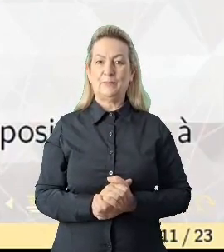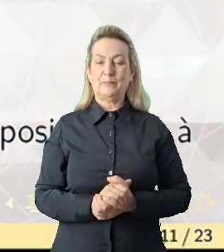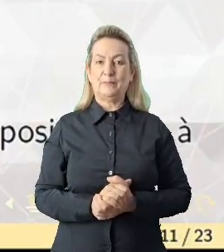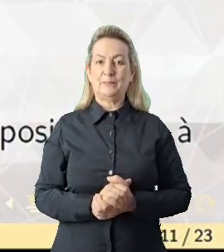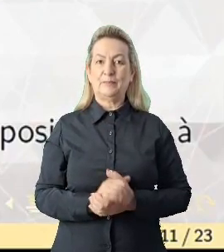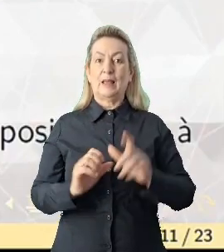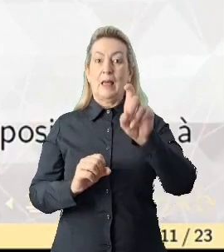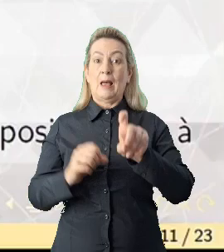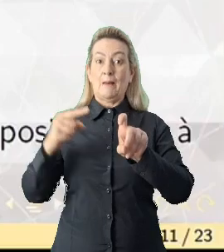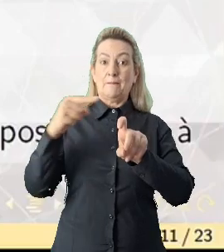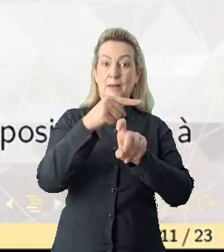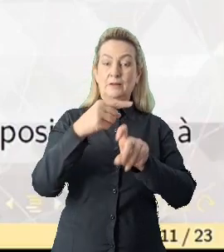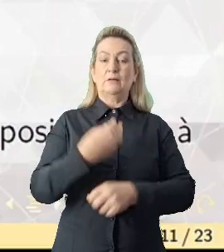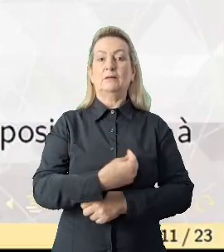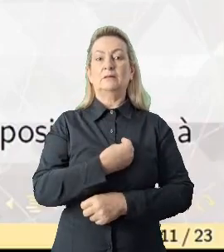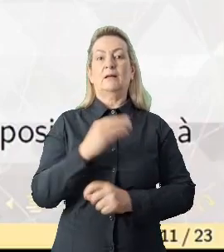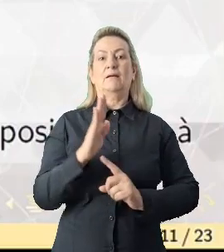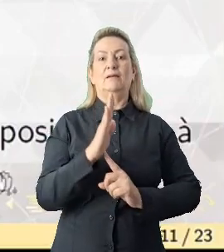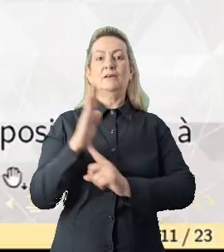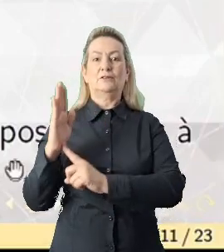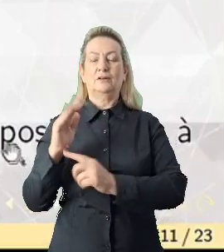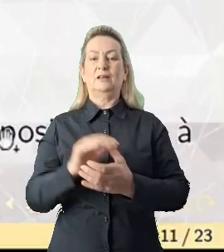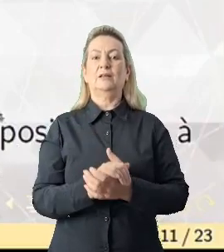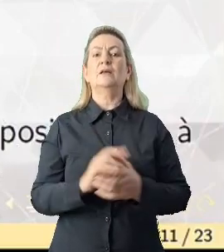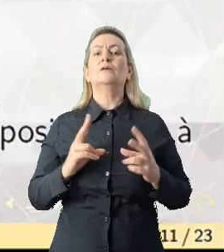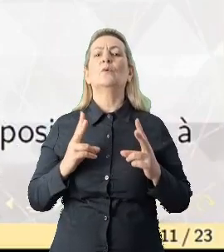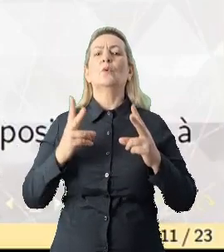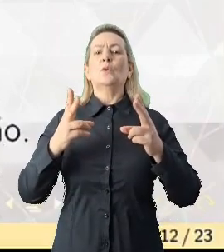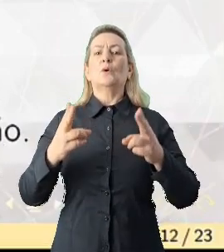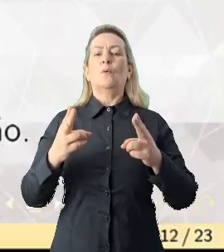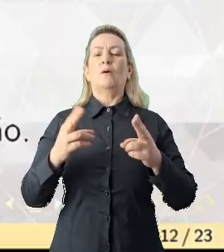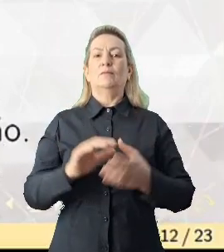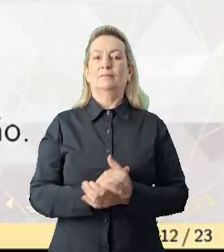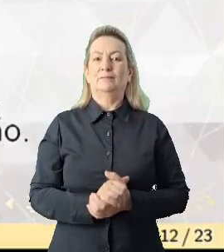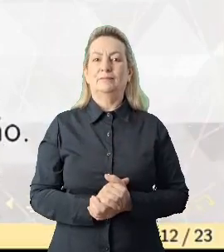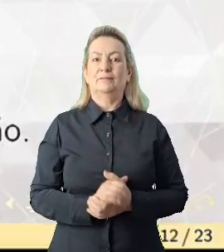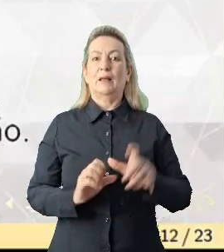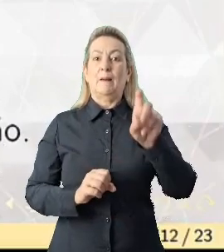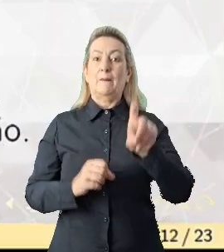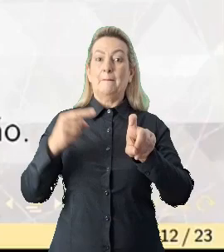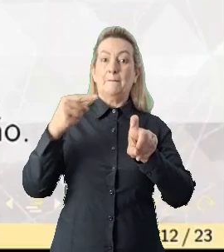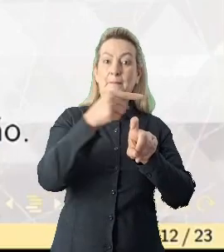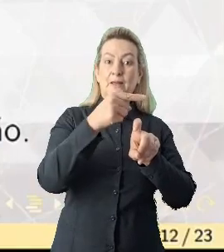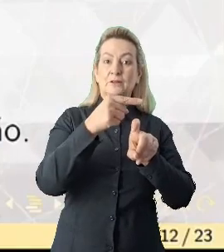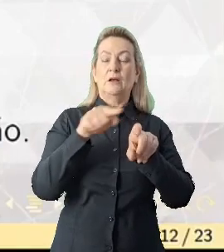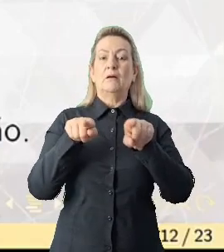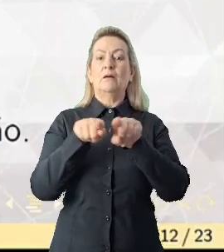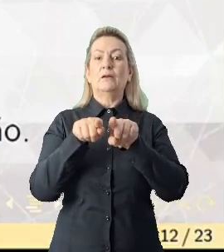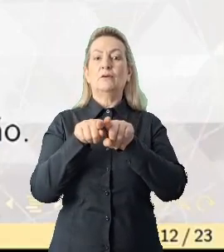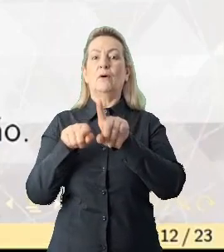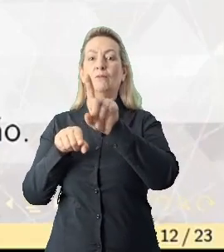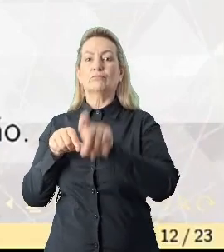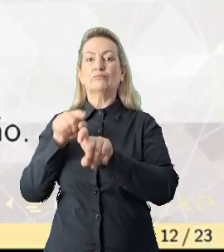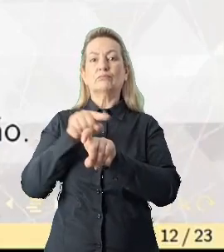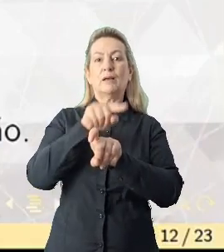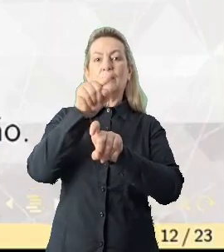simetria positiva, a média é superior à mediana, ou seja, a média está posicionada à direita da mediana. E se for igual? Colapso. Então a média